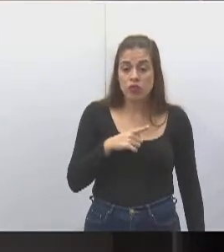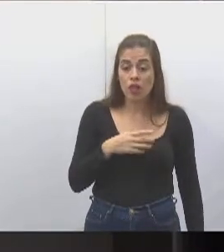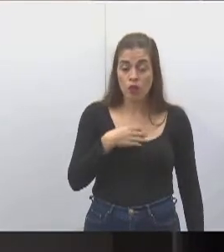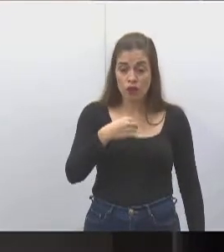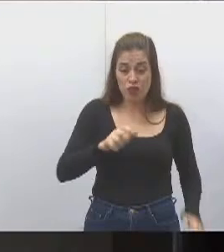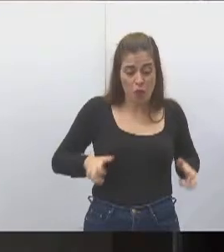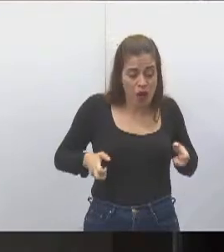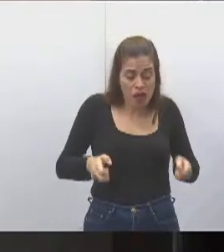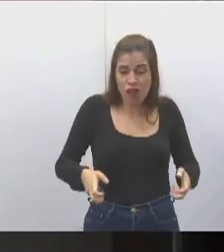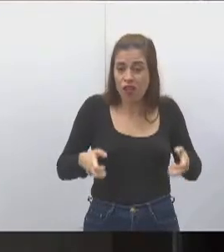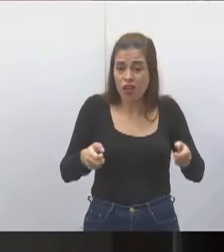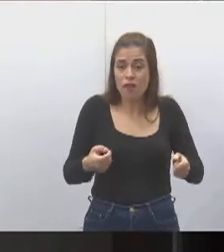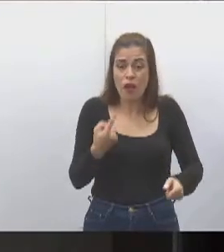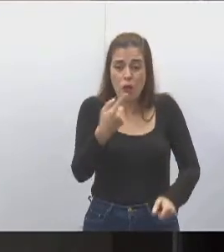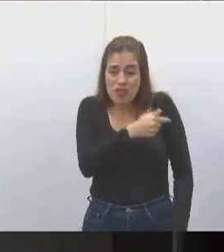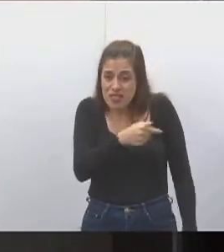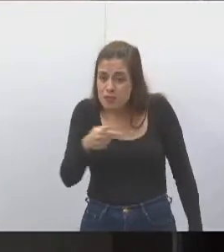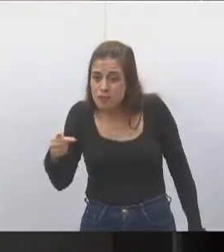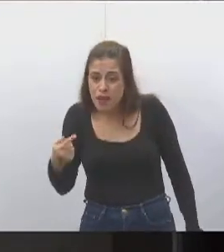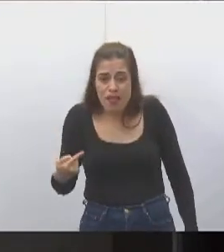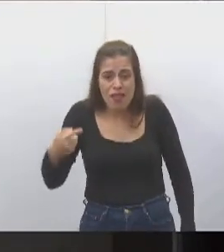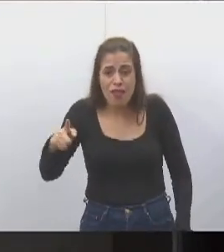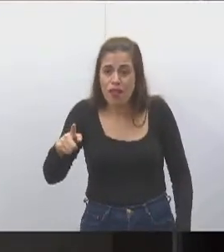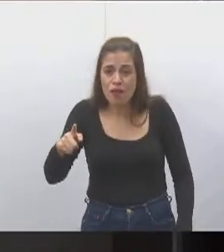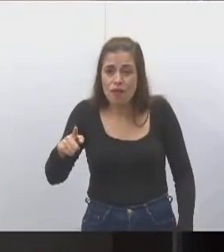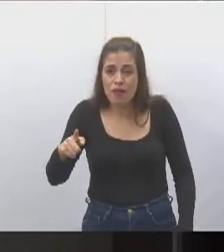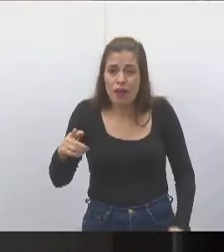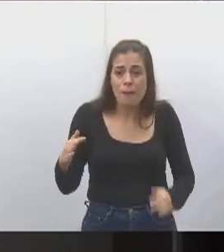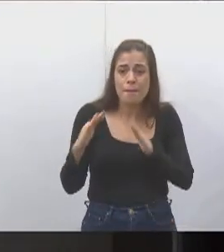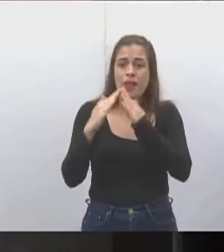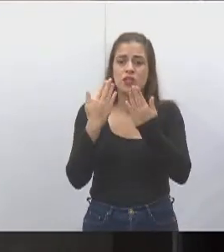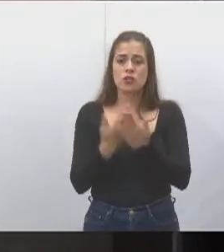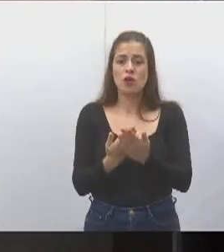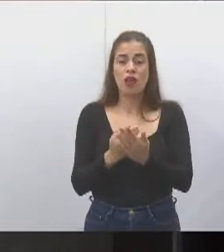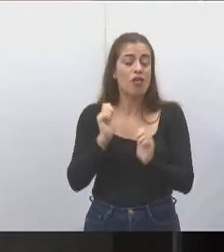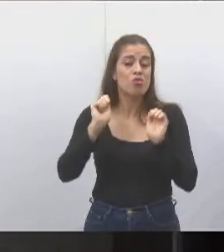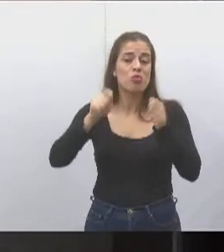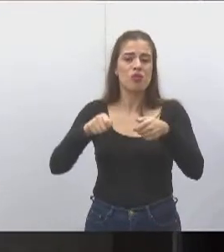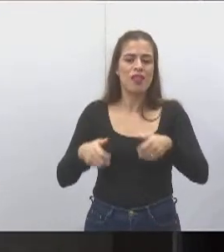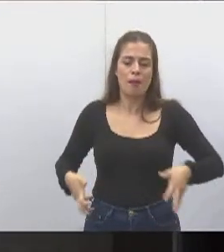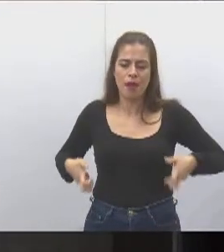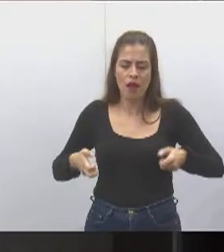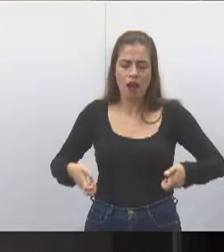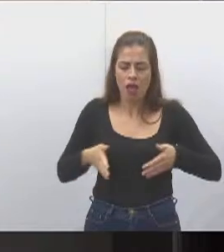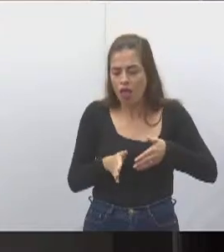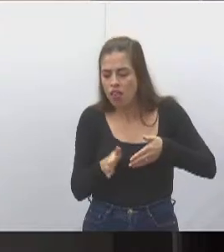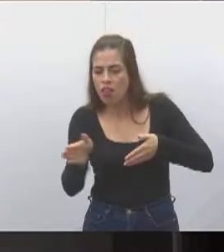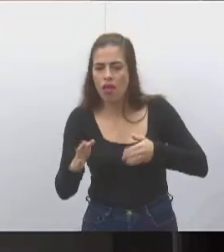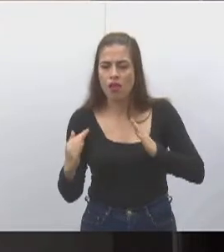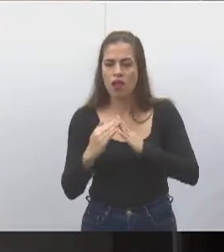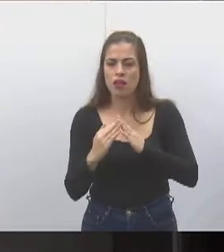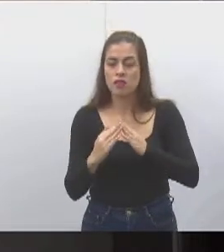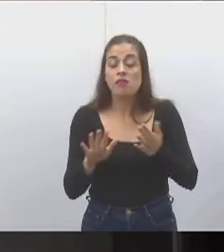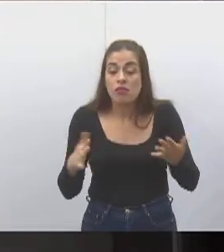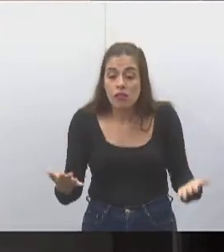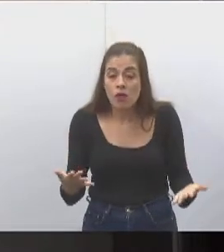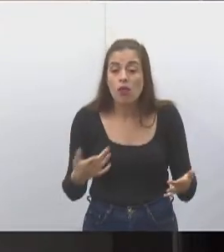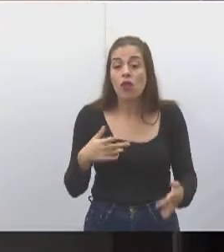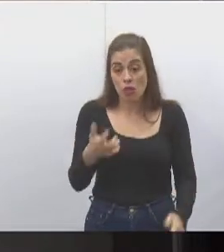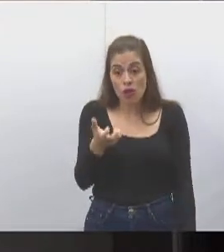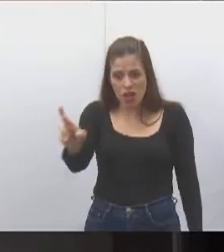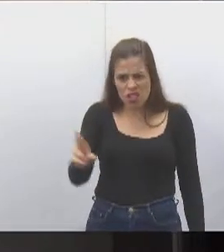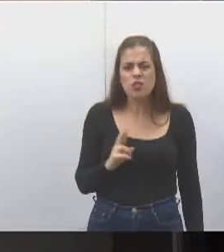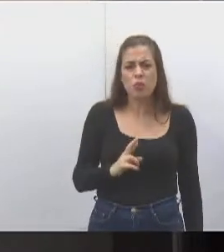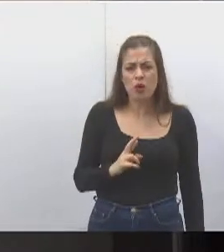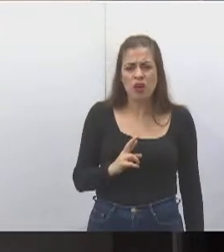1 semana que ele não vai para a escola. Por quê? Porque ele não tem acesso para sair de casa de cadeira de roda. Eu quero resposta. Ir lá tapar o